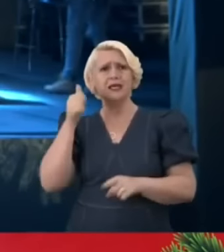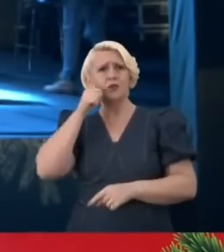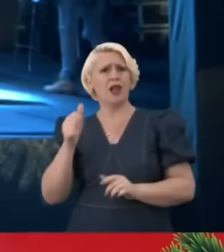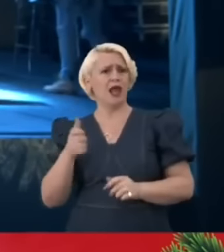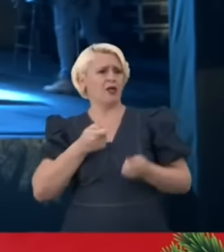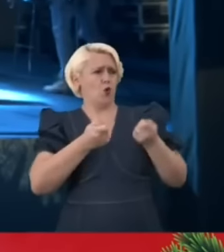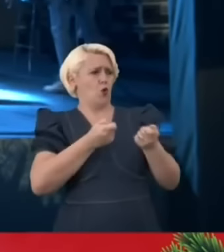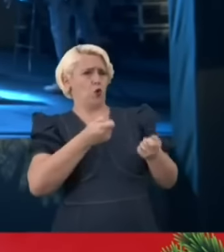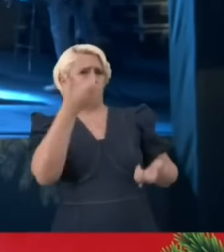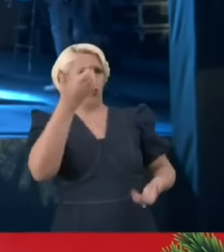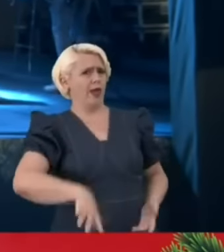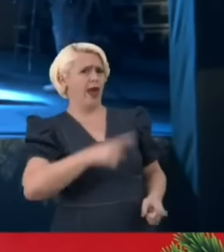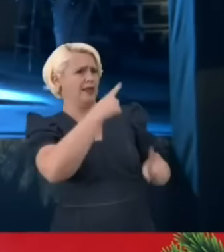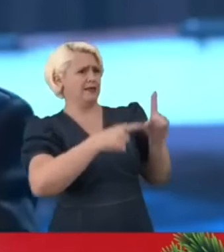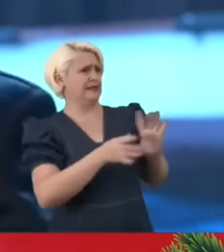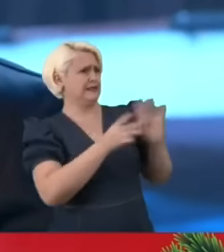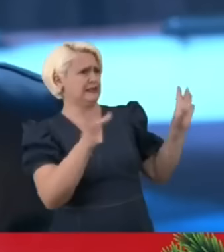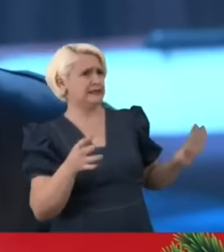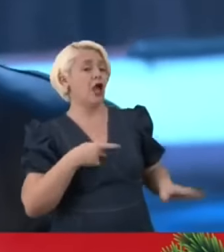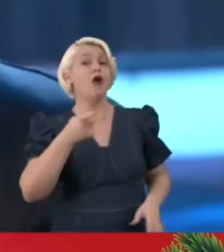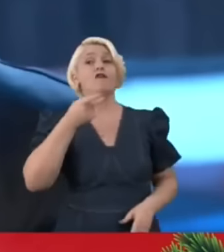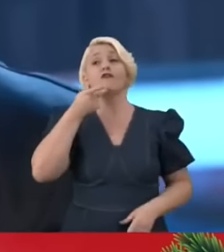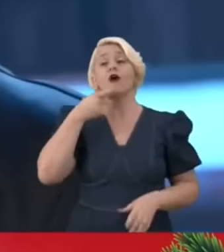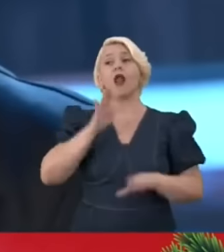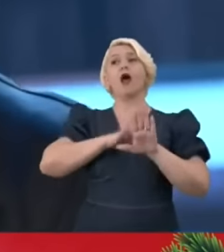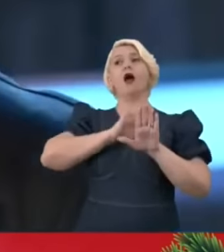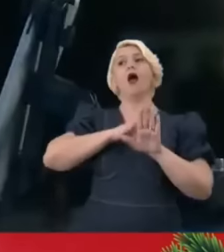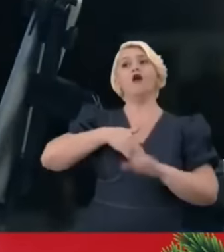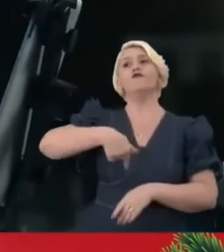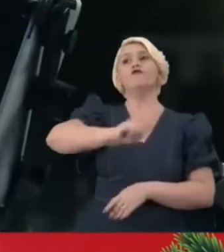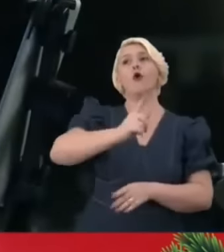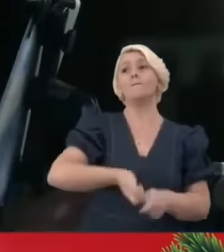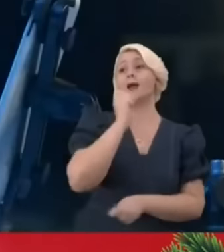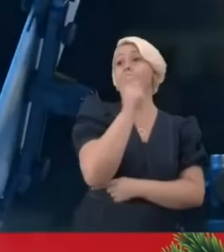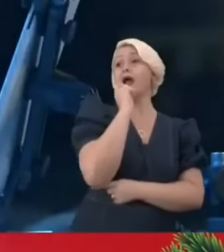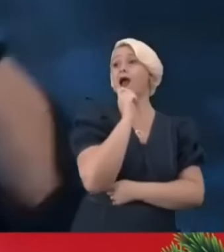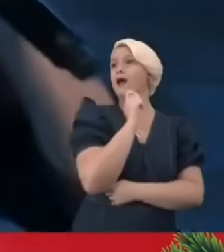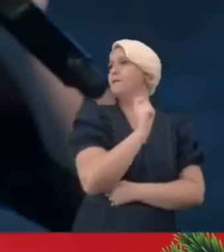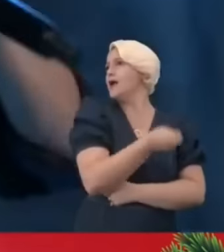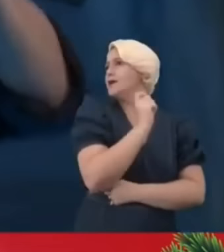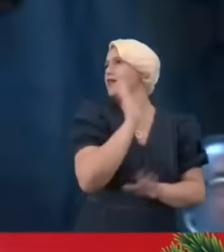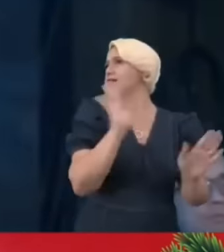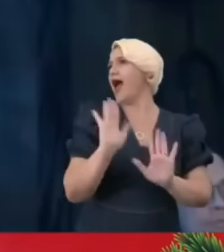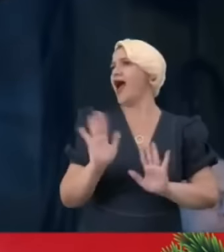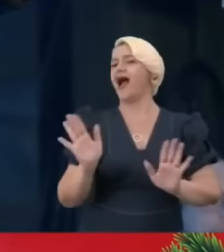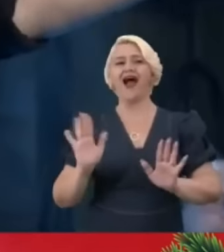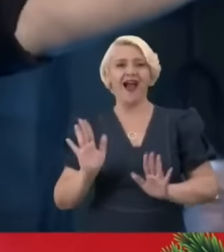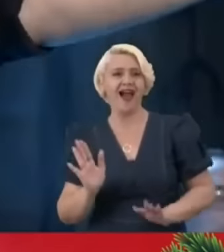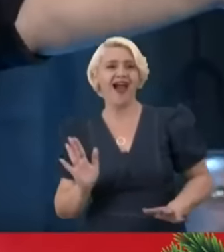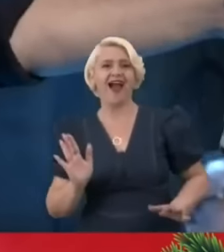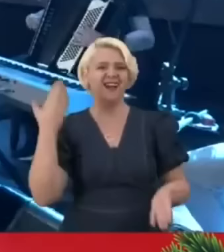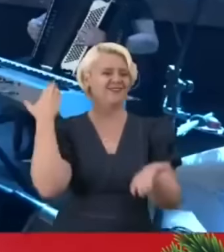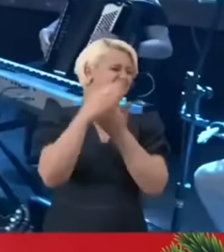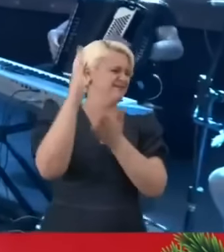O jeito que tem agora é falar pra ela que eu vou pescar. Vai! Pescar que